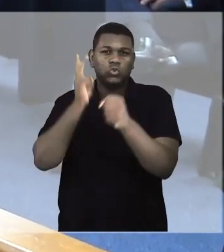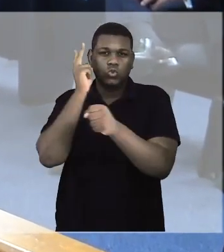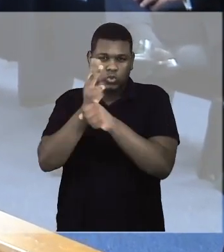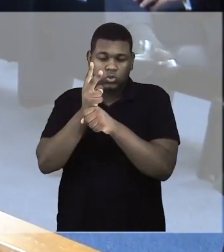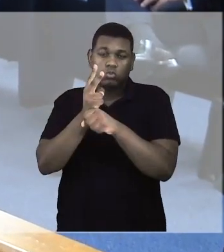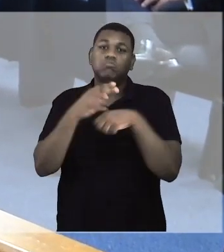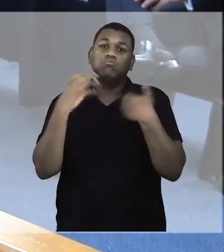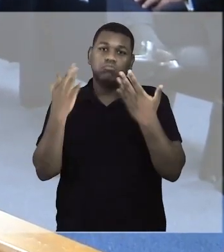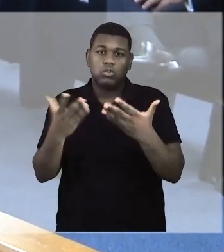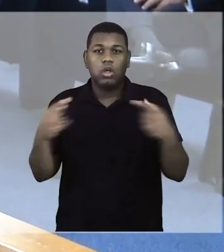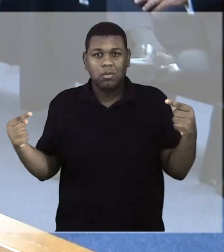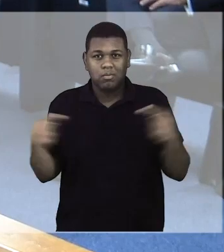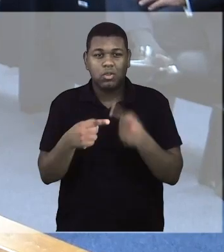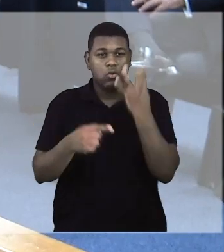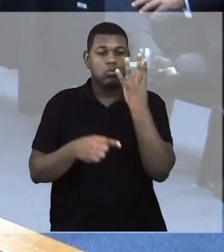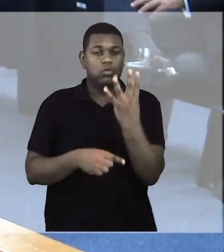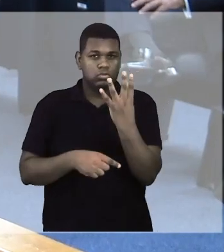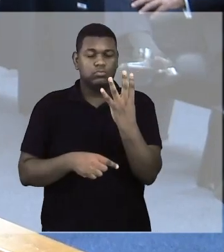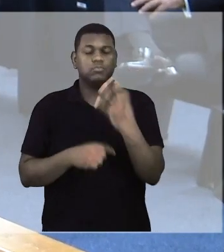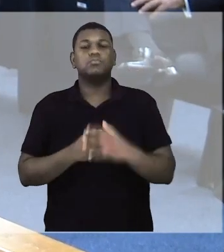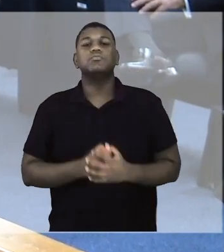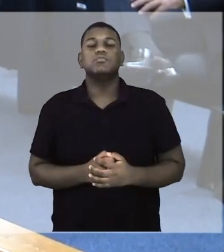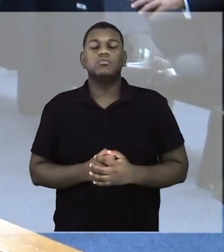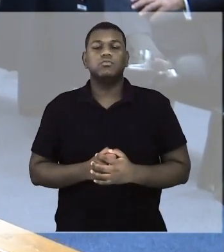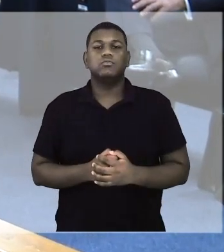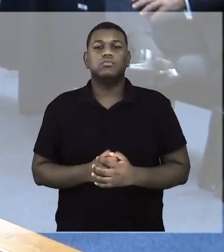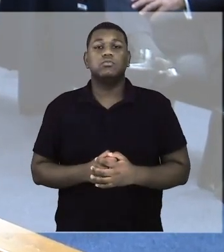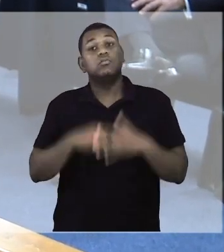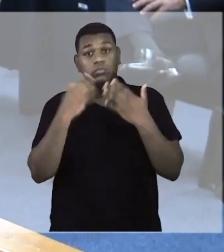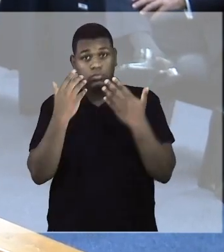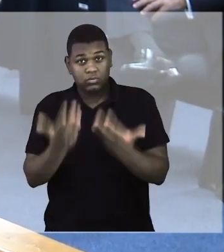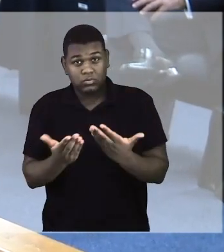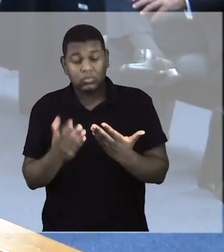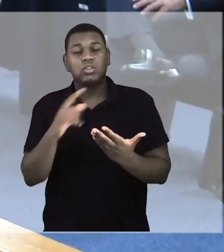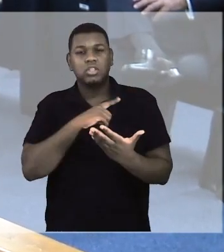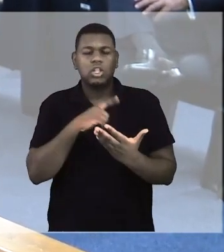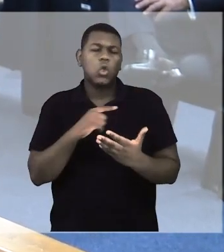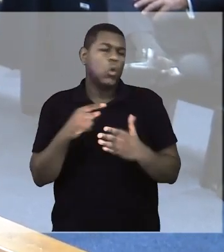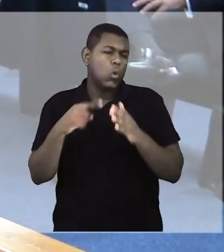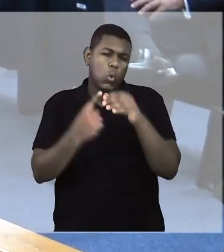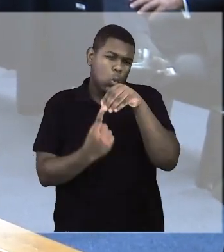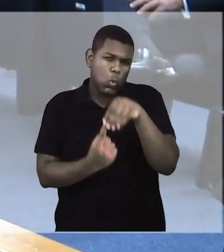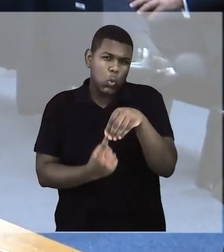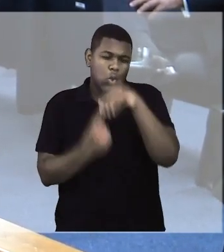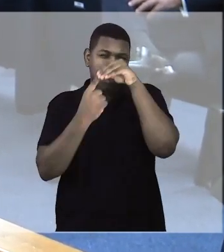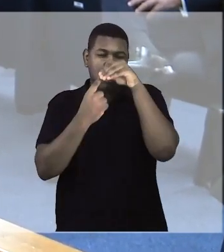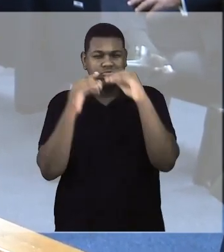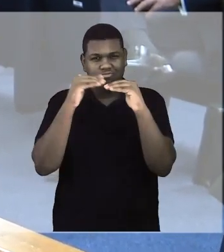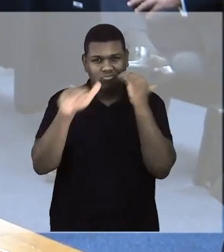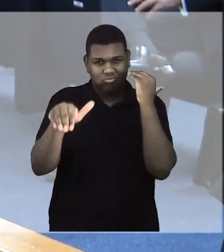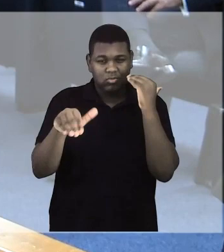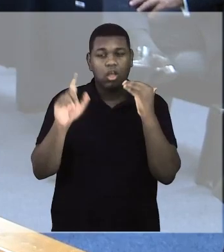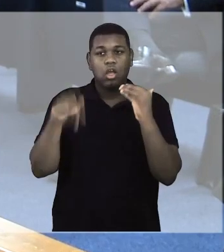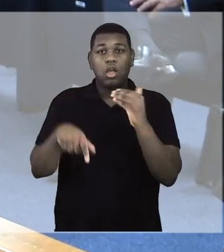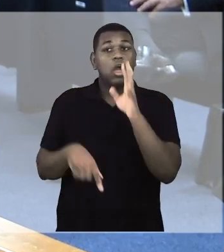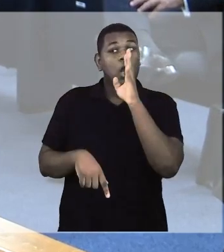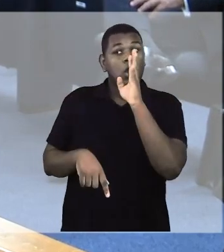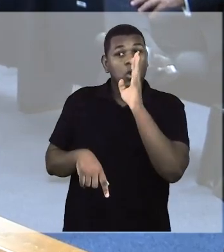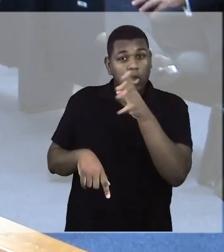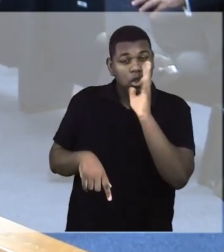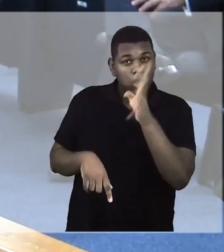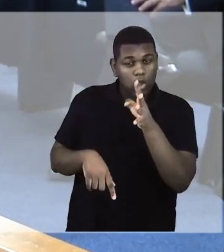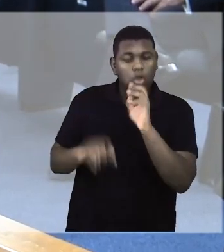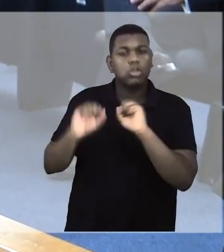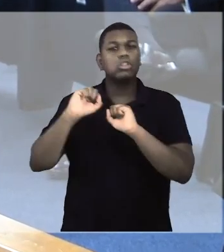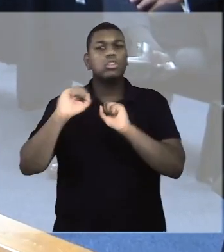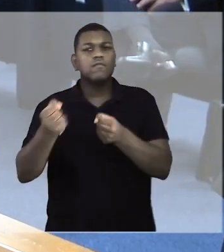estamos, o apelante foi condenado a 2 anos, portanto a prescrição se regula por 4. Então,